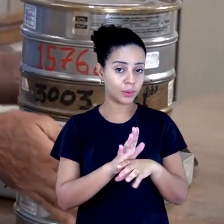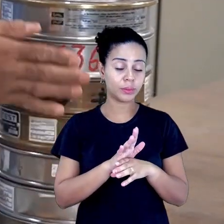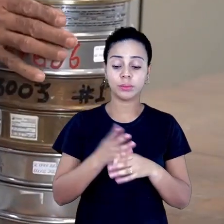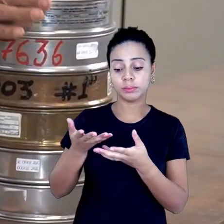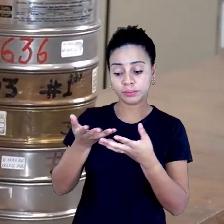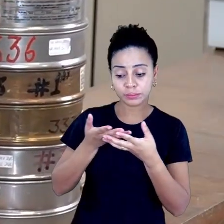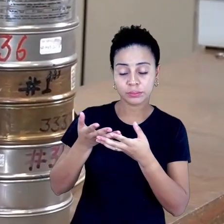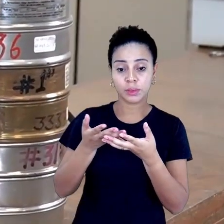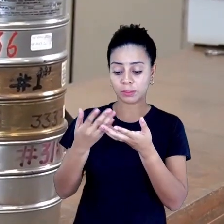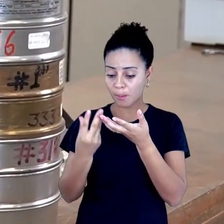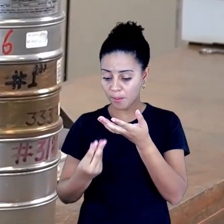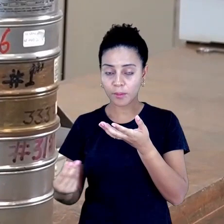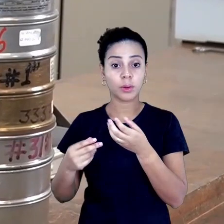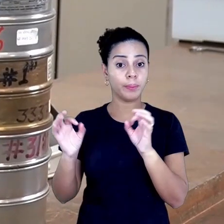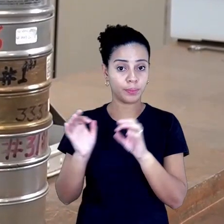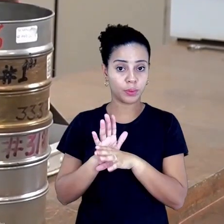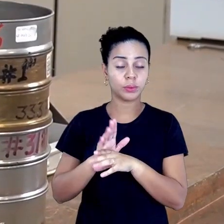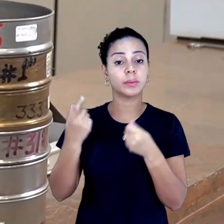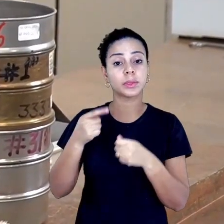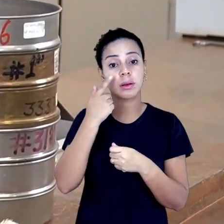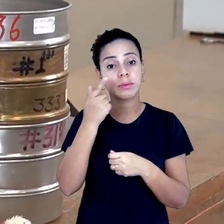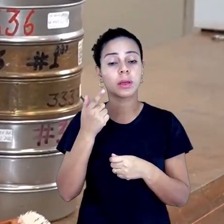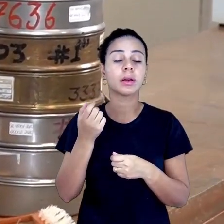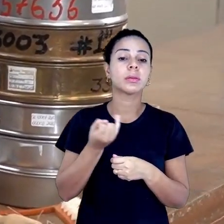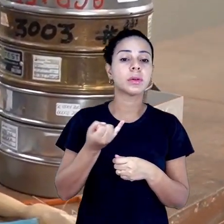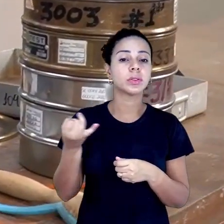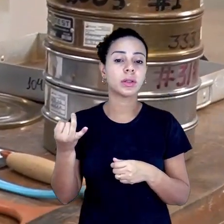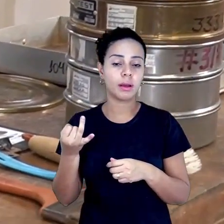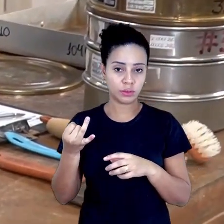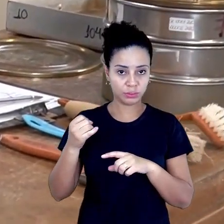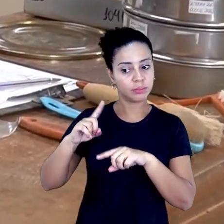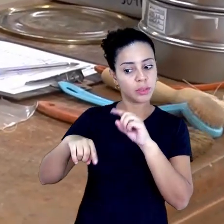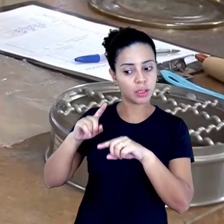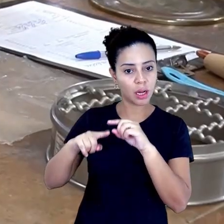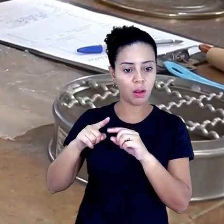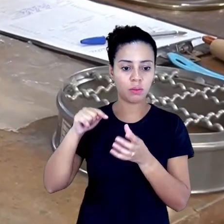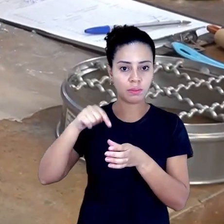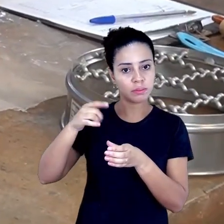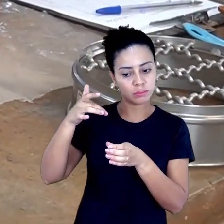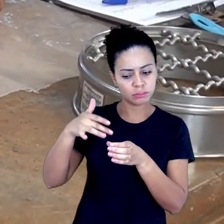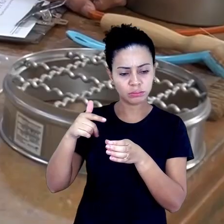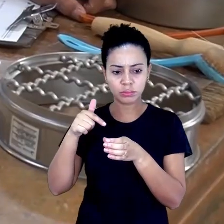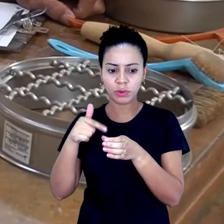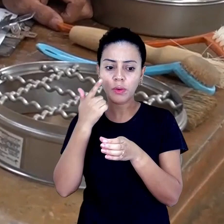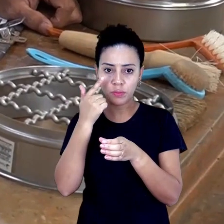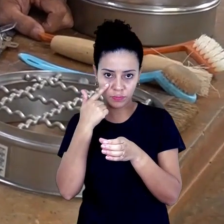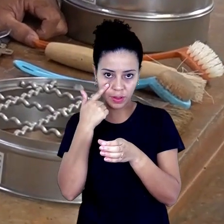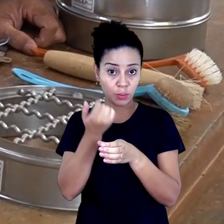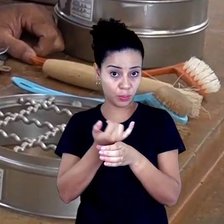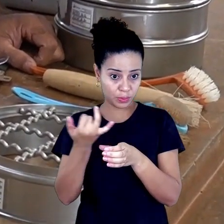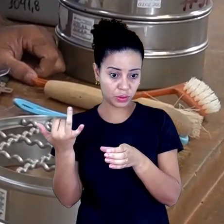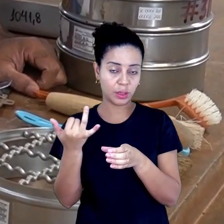Após o peneiramento, se faz necessária a determinação da massa do material retido em cada uma das malhas dos conjuntos